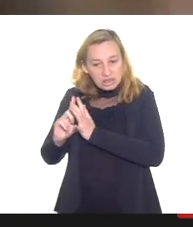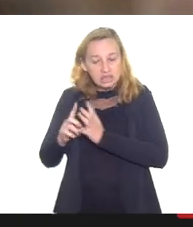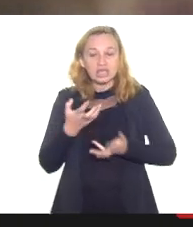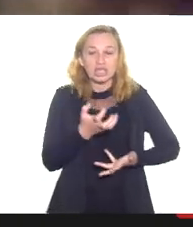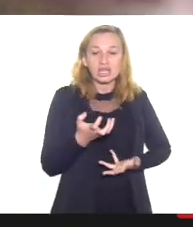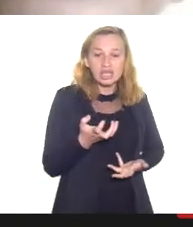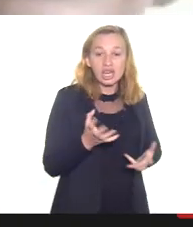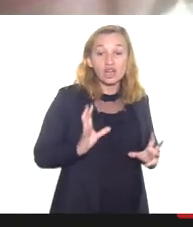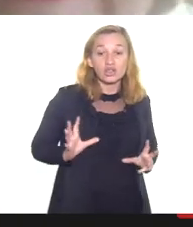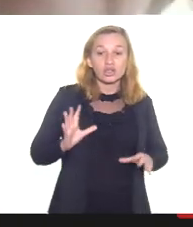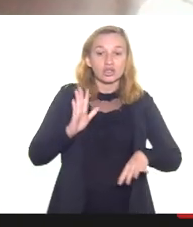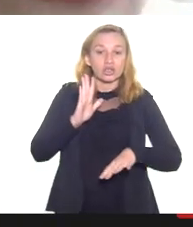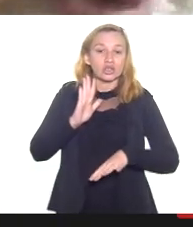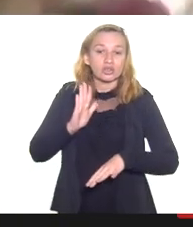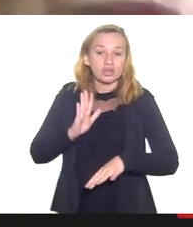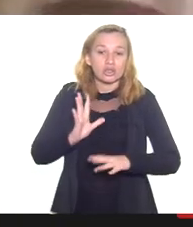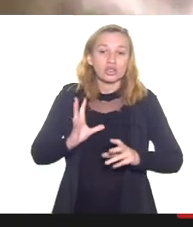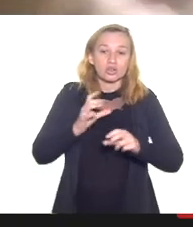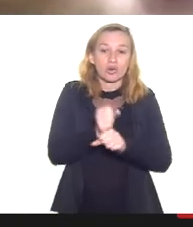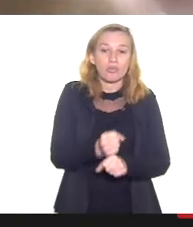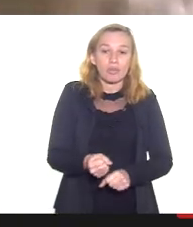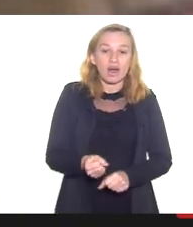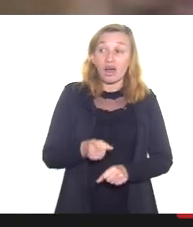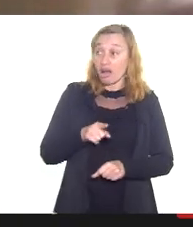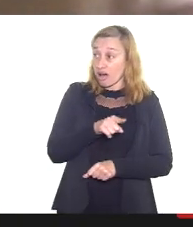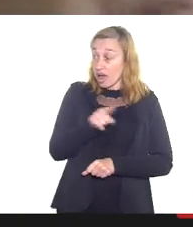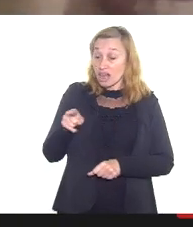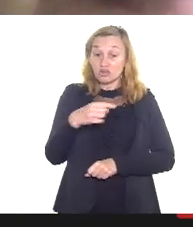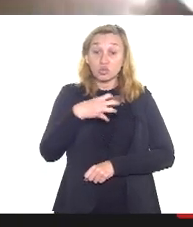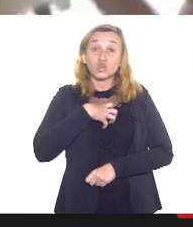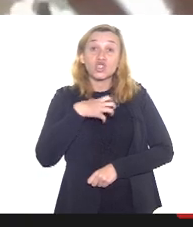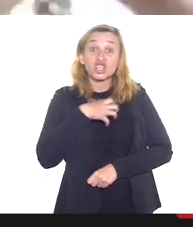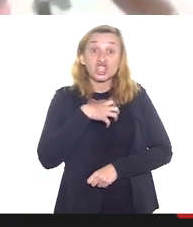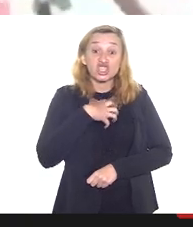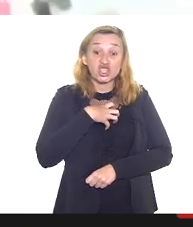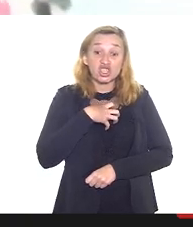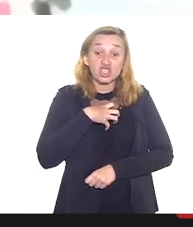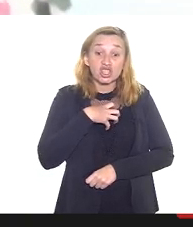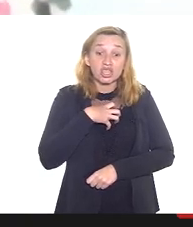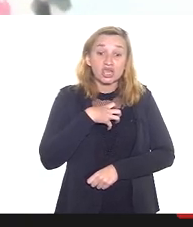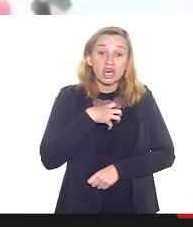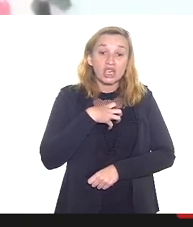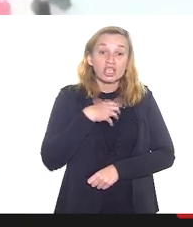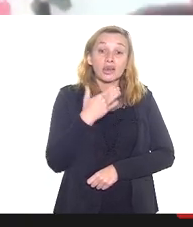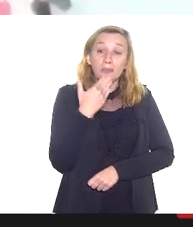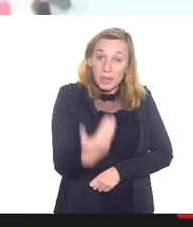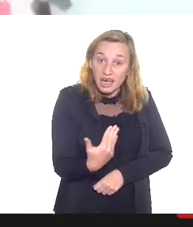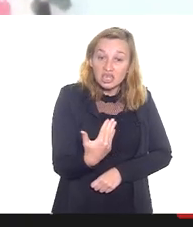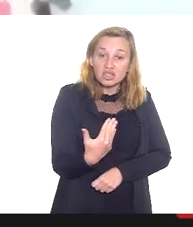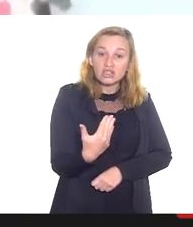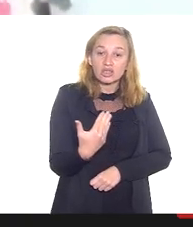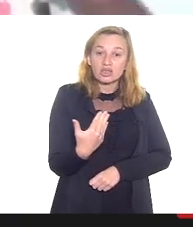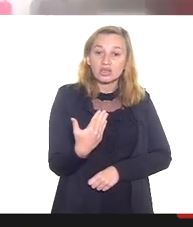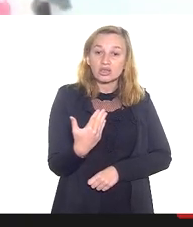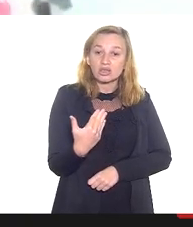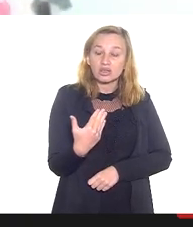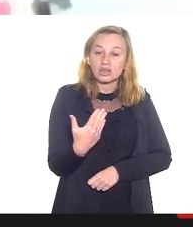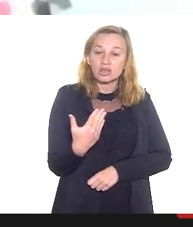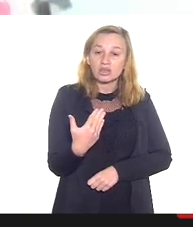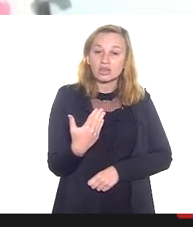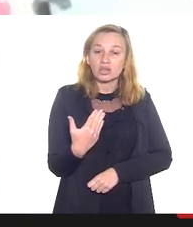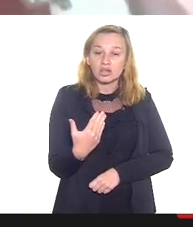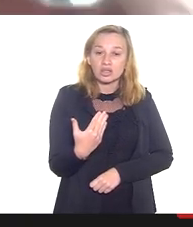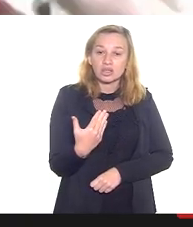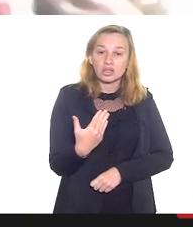me somar a elas no sentido de solicitar a prorrogação,